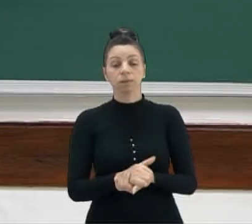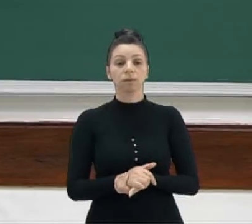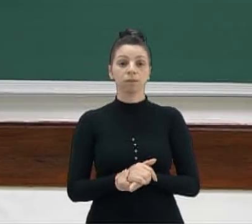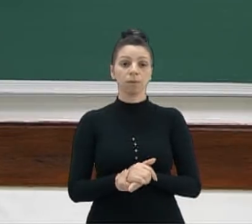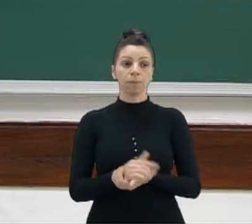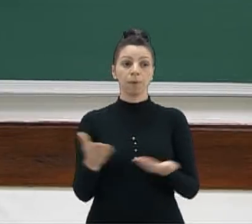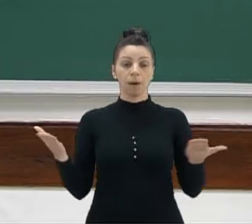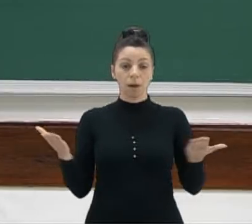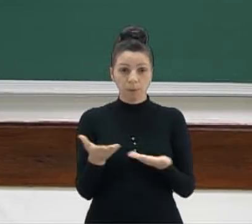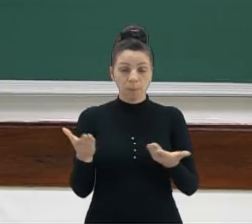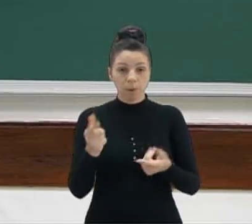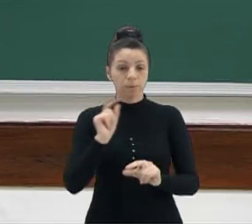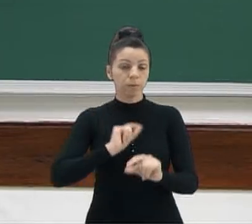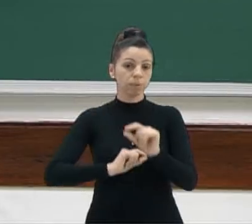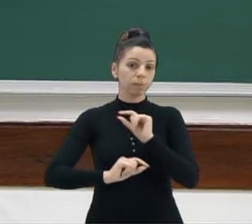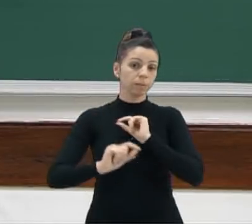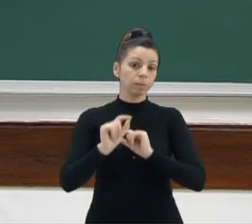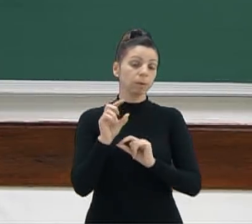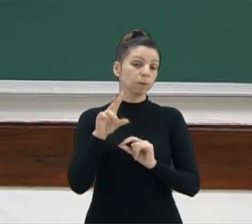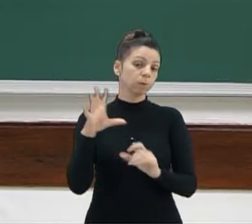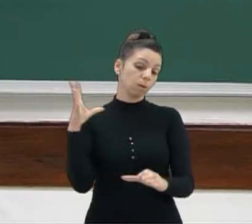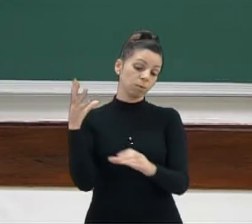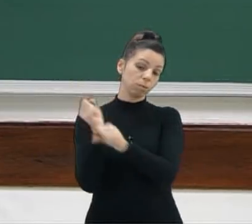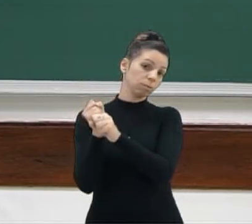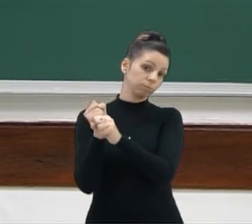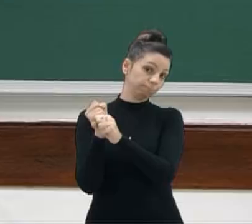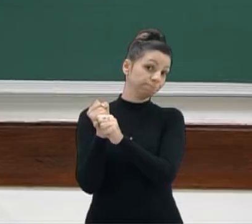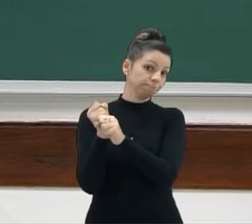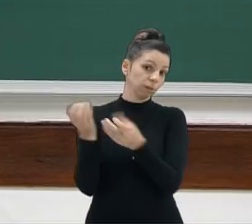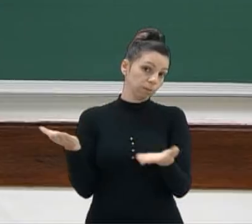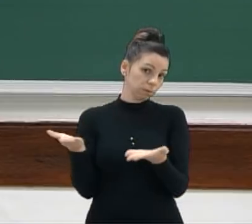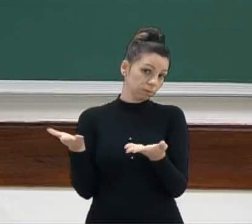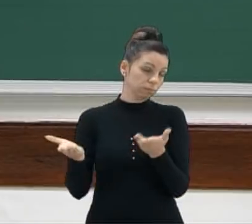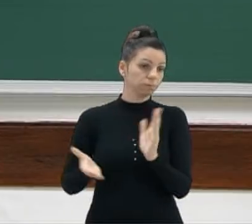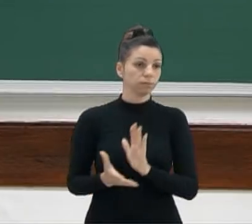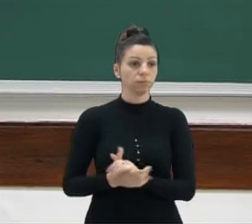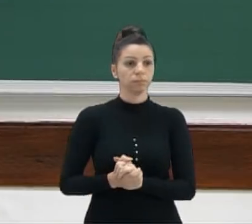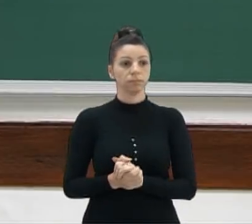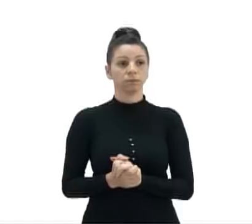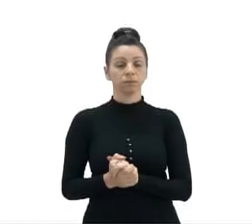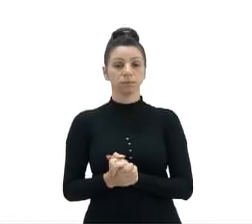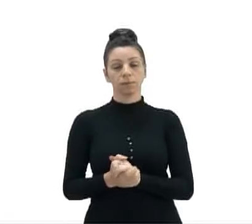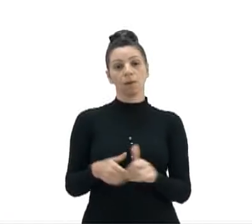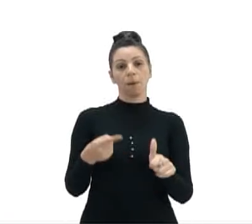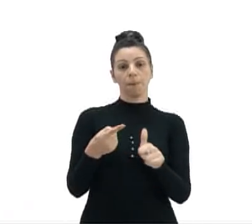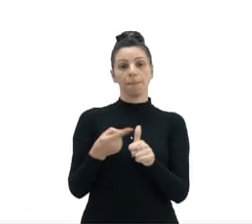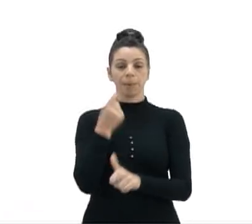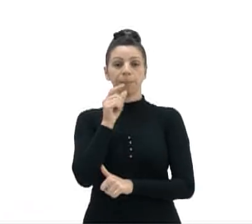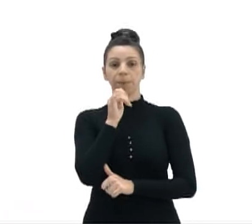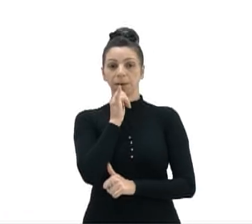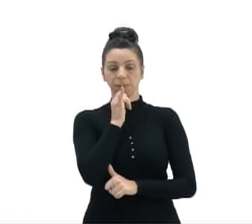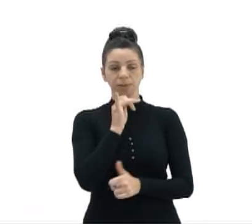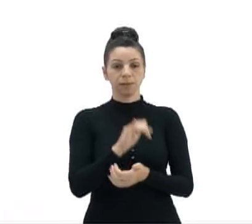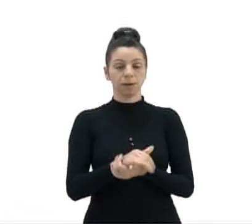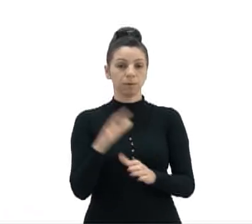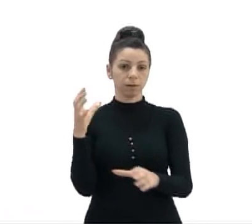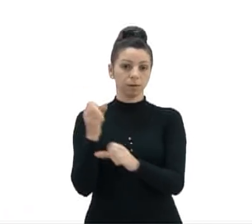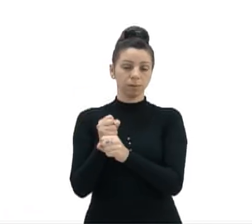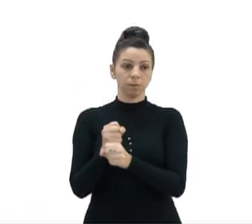nós estamos trabalhando com a adição. Vamos lá? Primeiro exemplo da adição. Eu